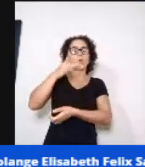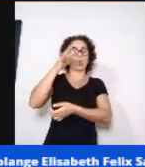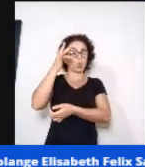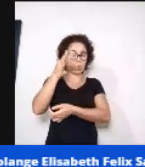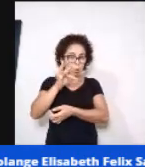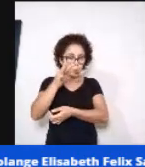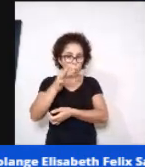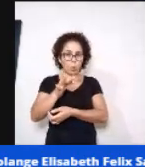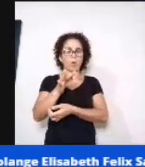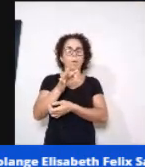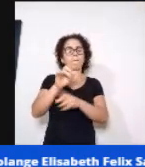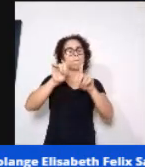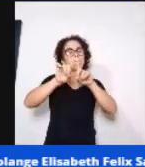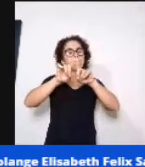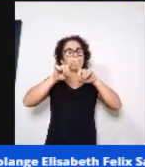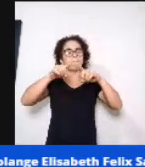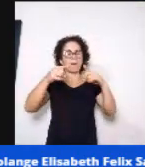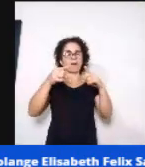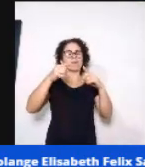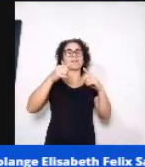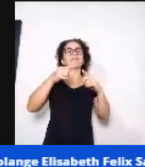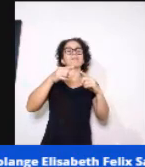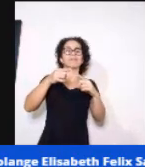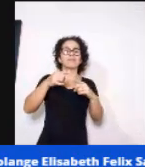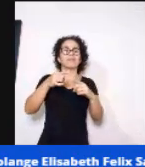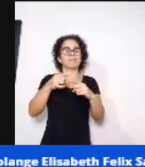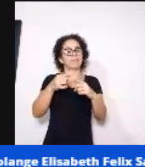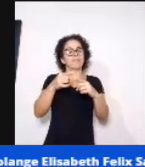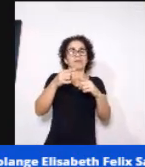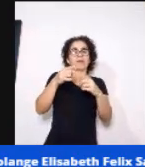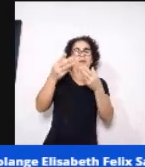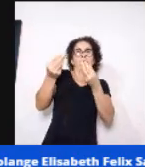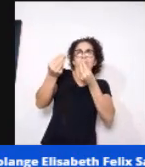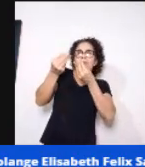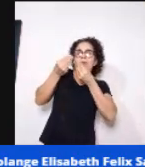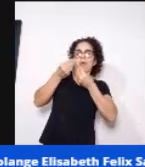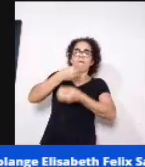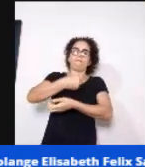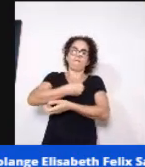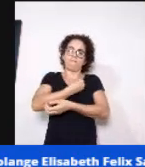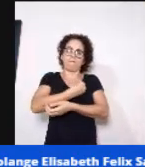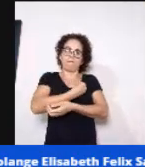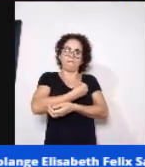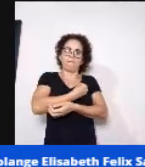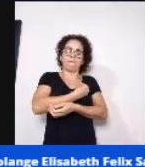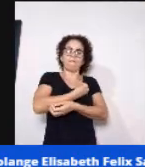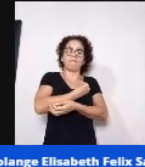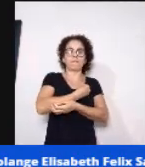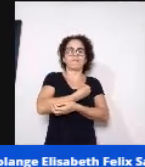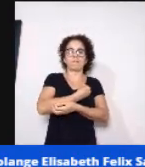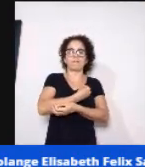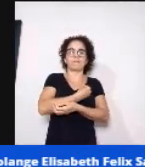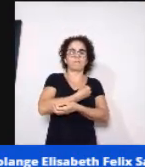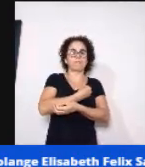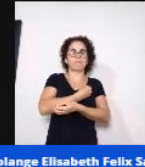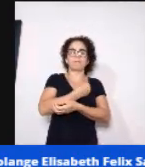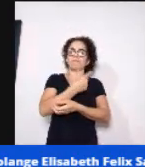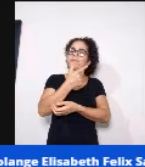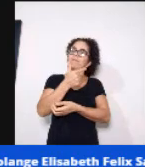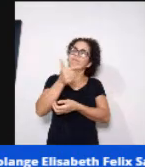mas a dimensão que isso traz para você na sua vida, pessoal e profissional, não tem